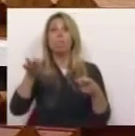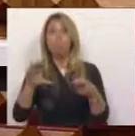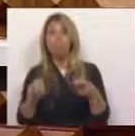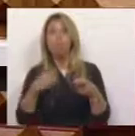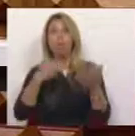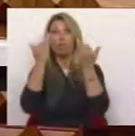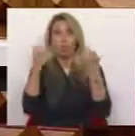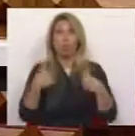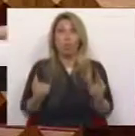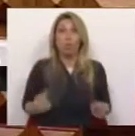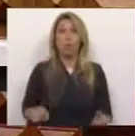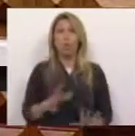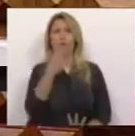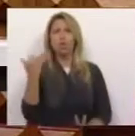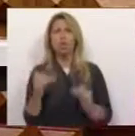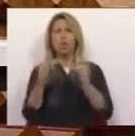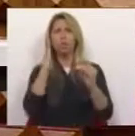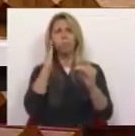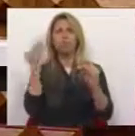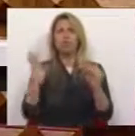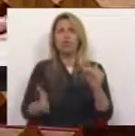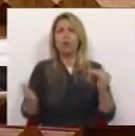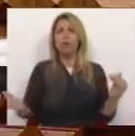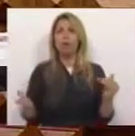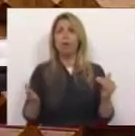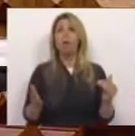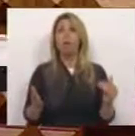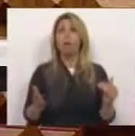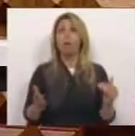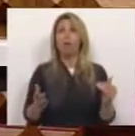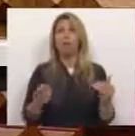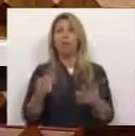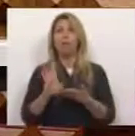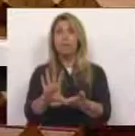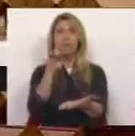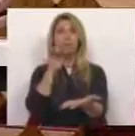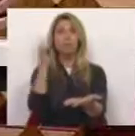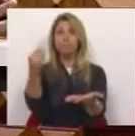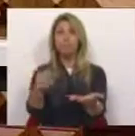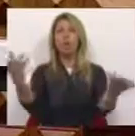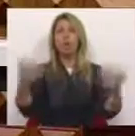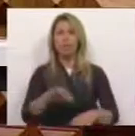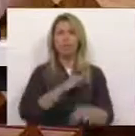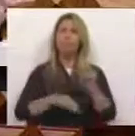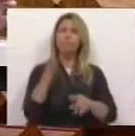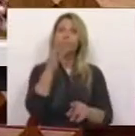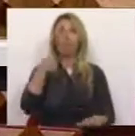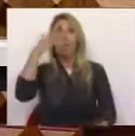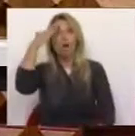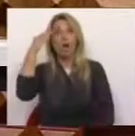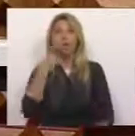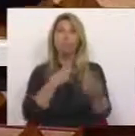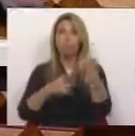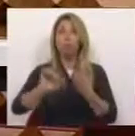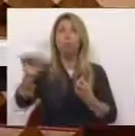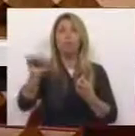foi que a segunda fase já está em curso e que o financiamento estará garantido. Mas, Sr. Deputado, eu penso que a sua pergunta tinha um